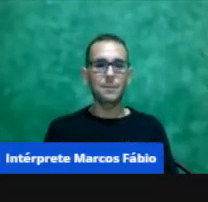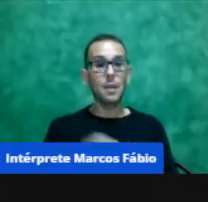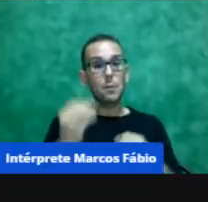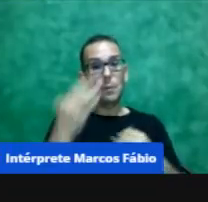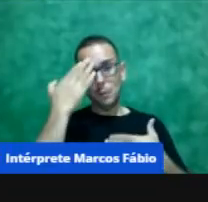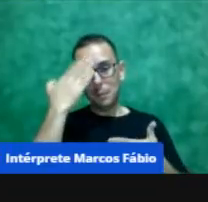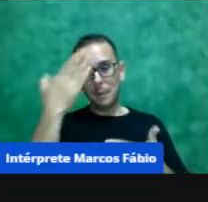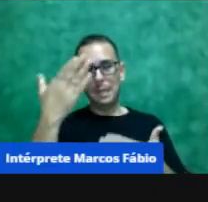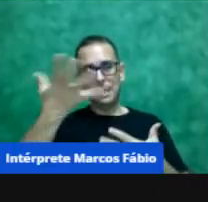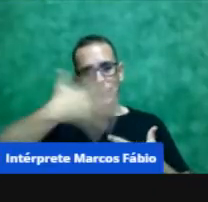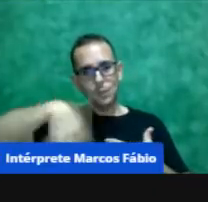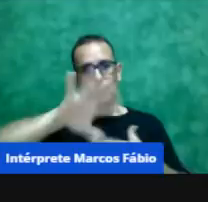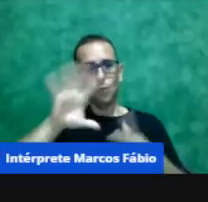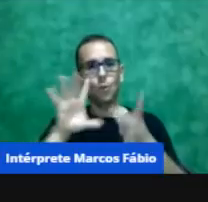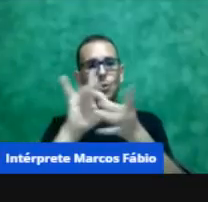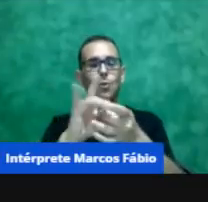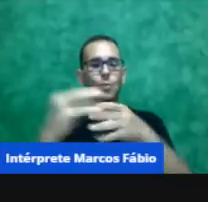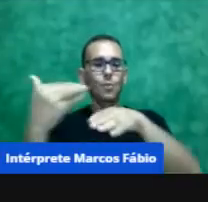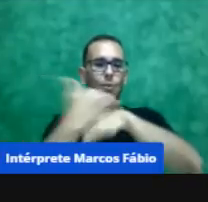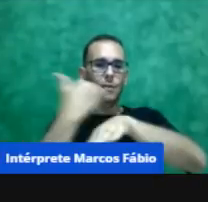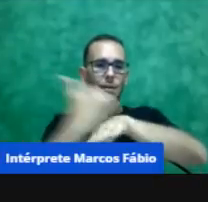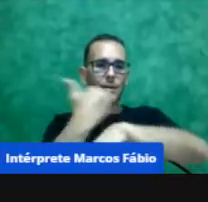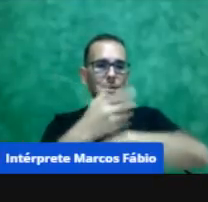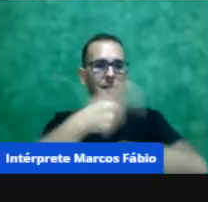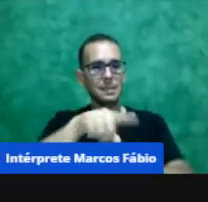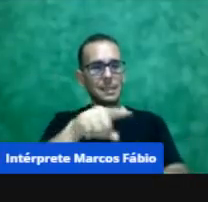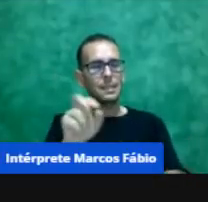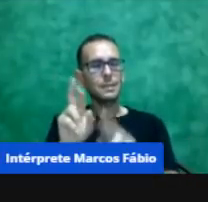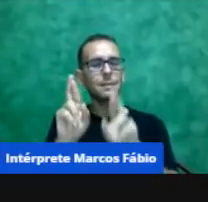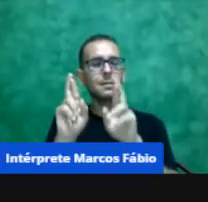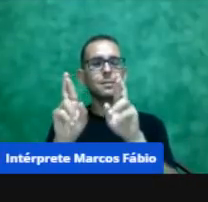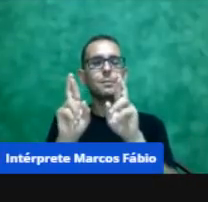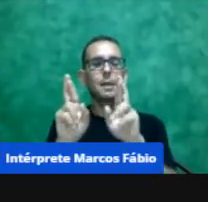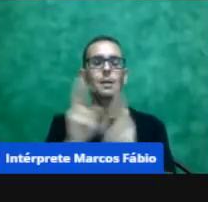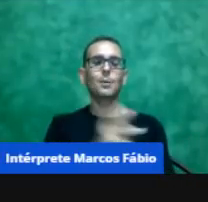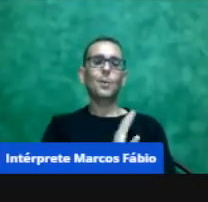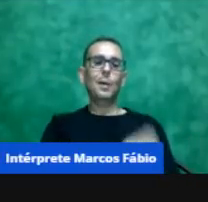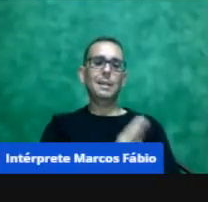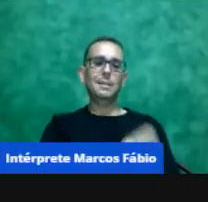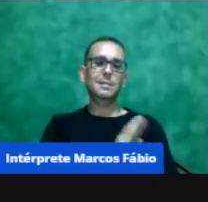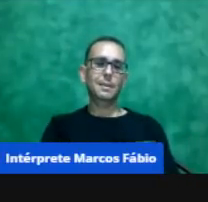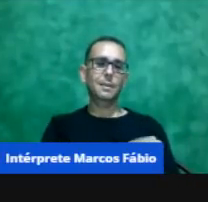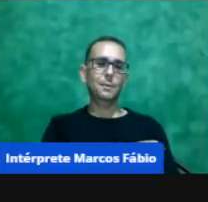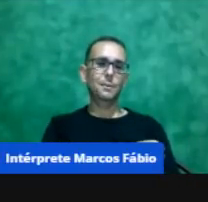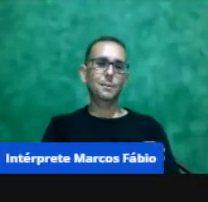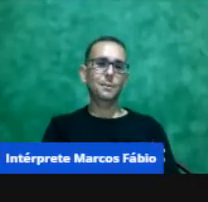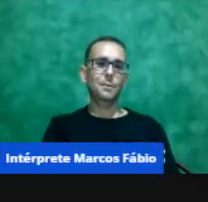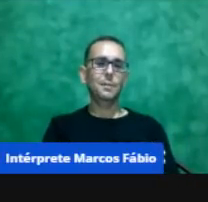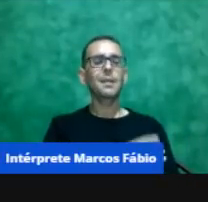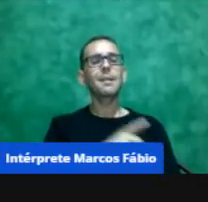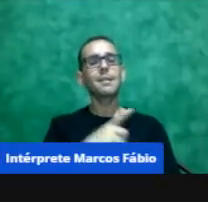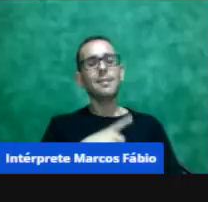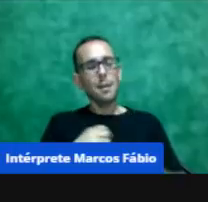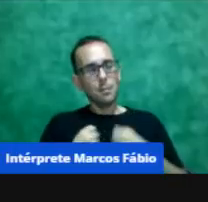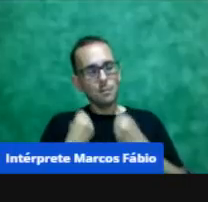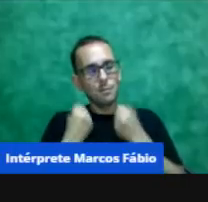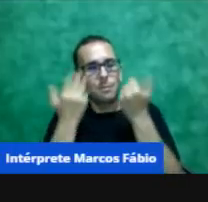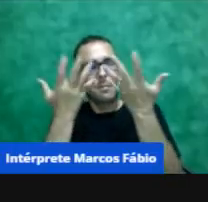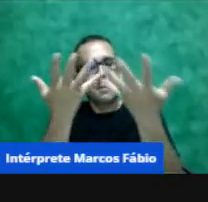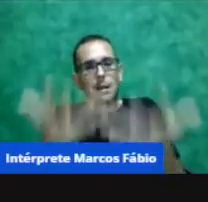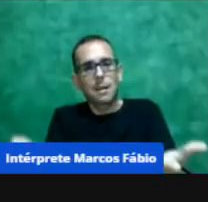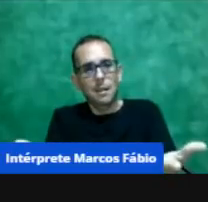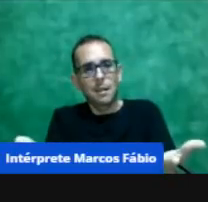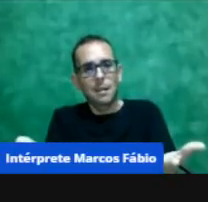Obrigada pela participação de todos vocês e esperamos de coração que a gente tenha contribuído,